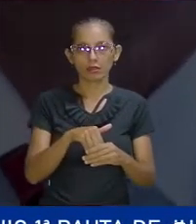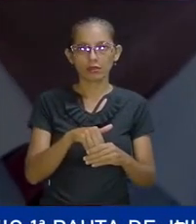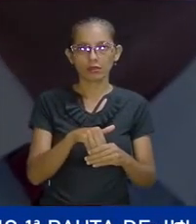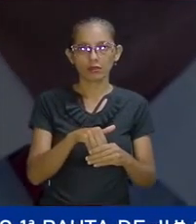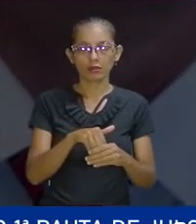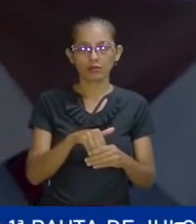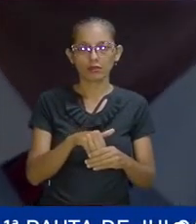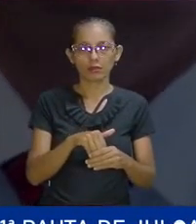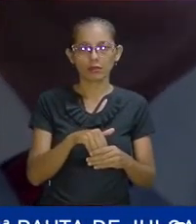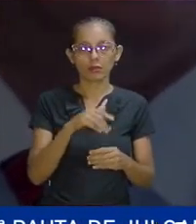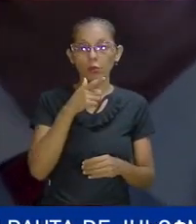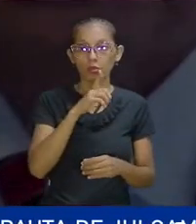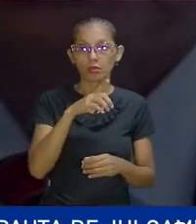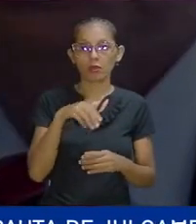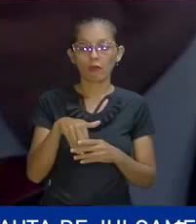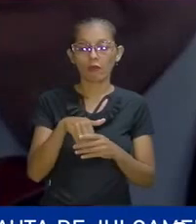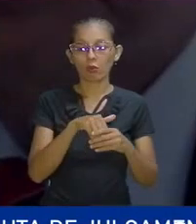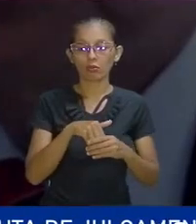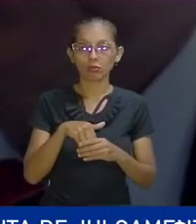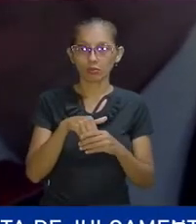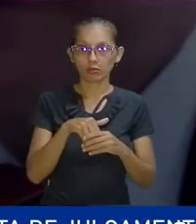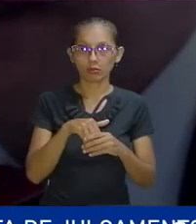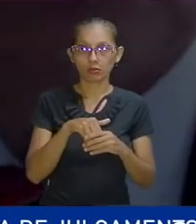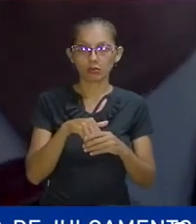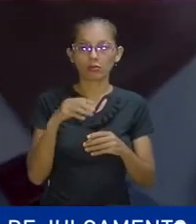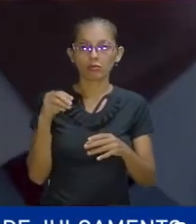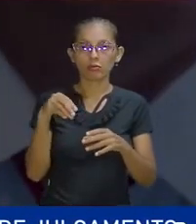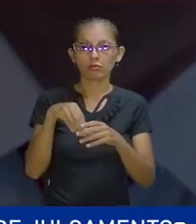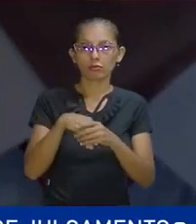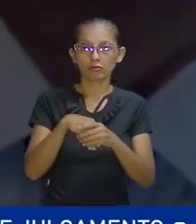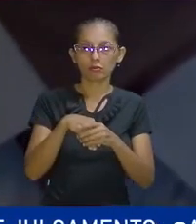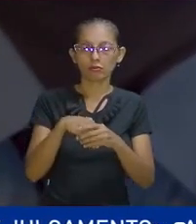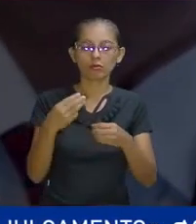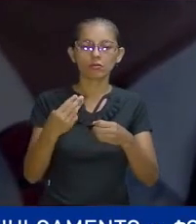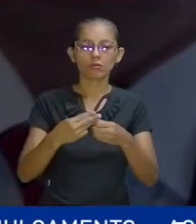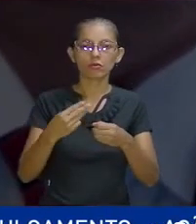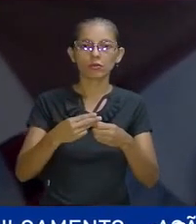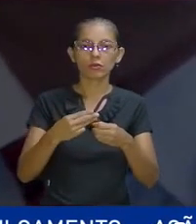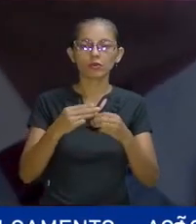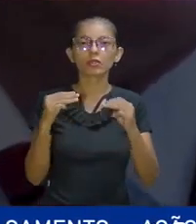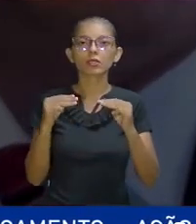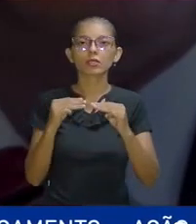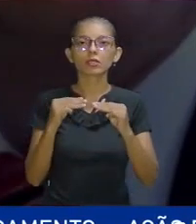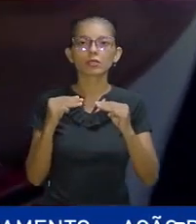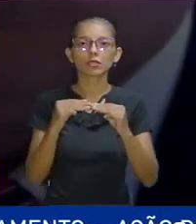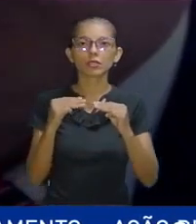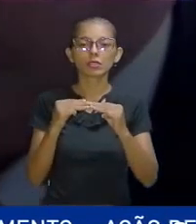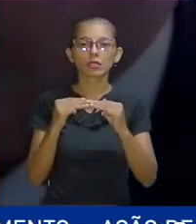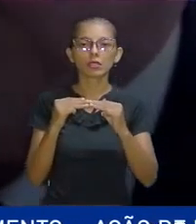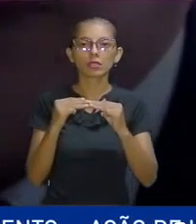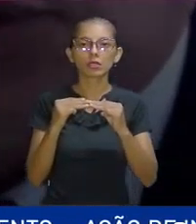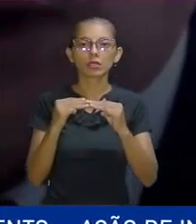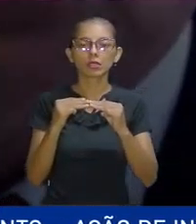votos obtidos apenas no município de Mazagão equivale a